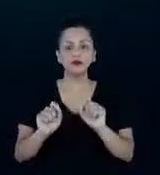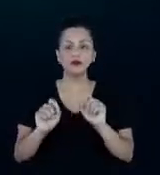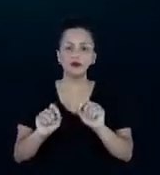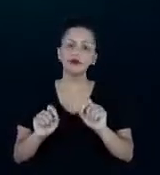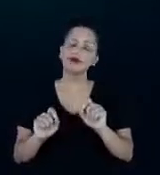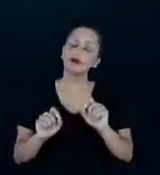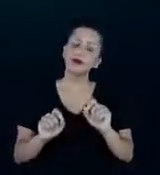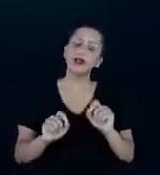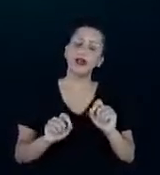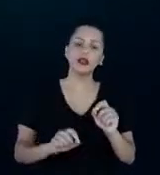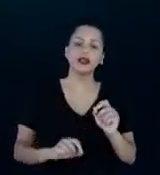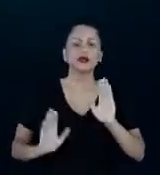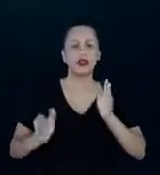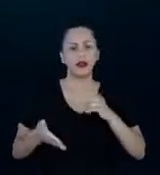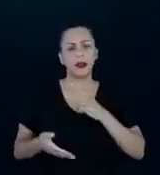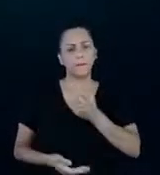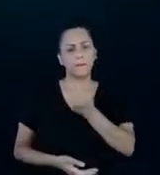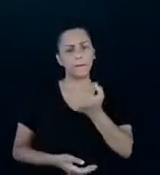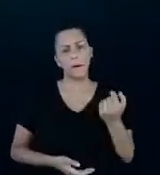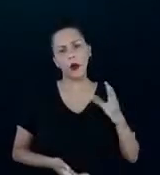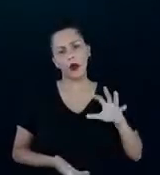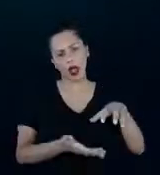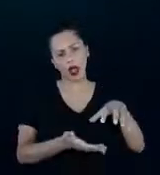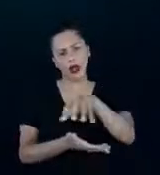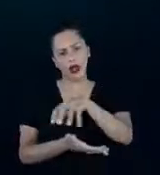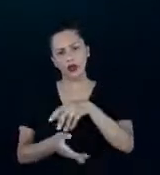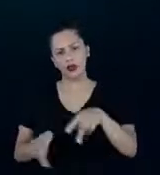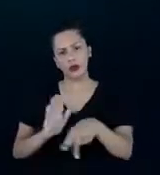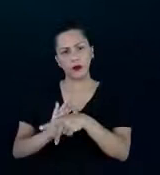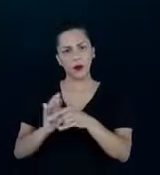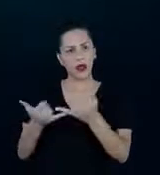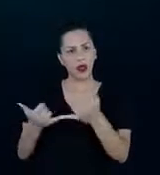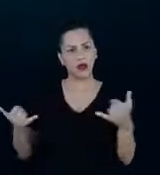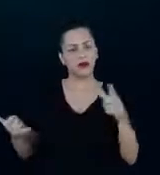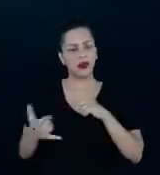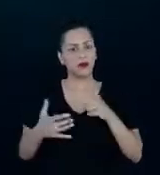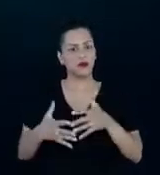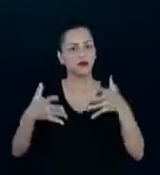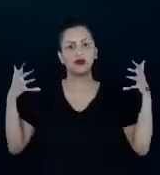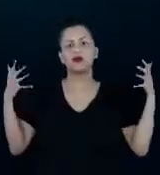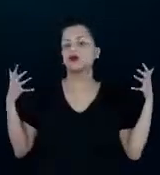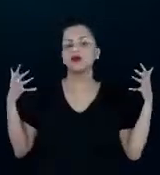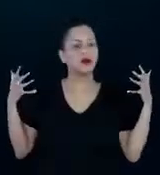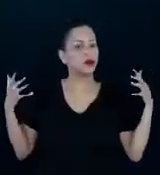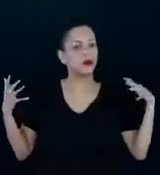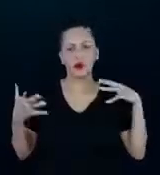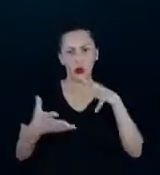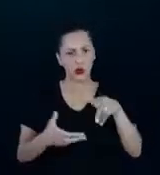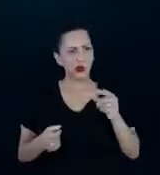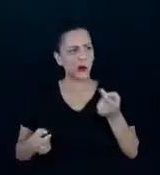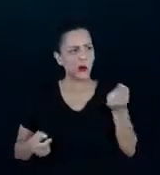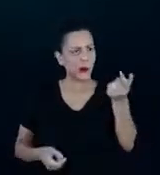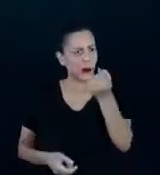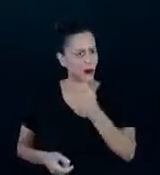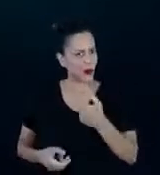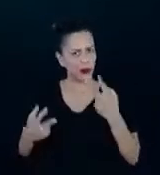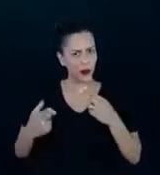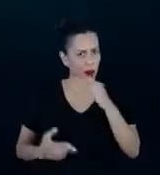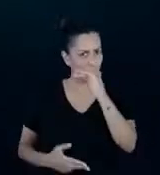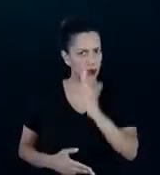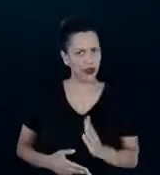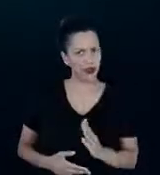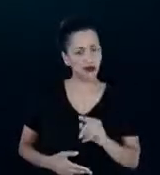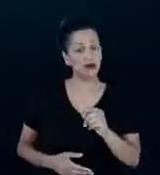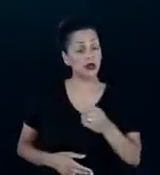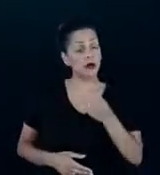continental, são poucas as redes elétricas que têm a complexidade e tamanho que o Brasil tem no mundo inteiro, e funciona muito